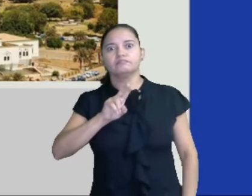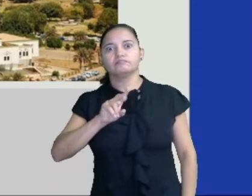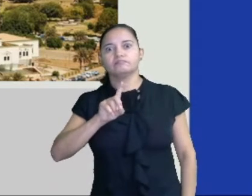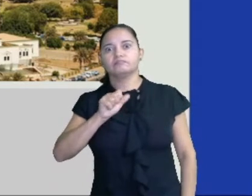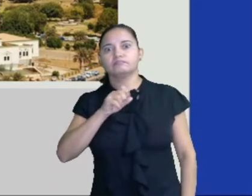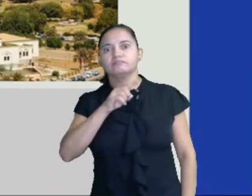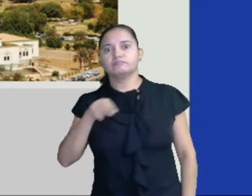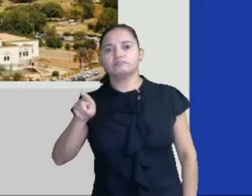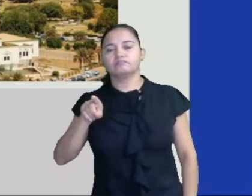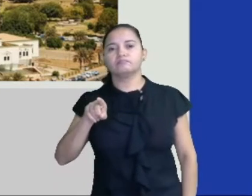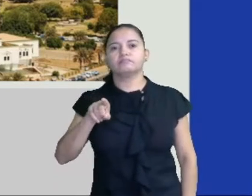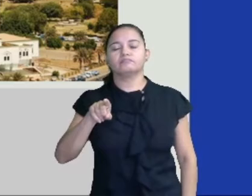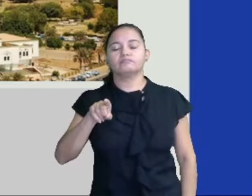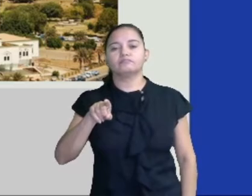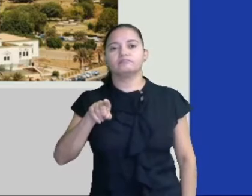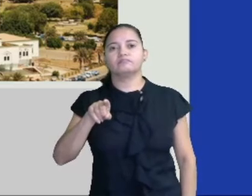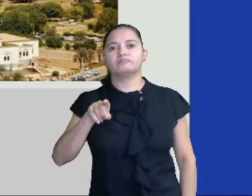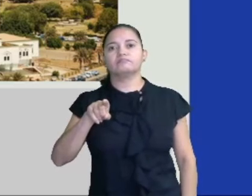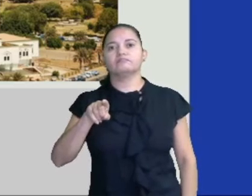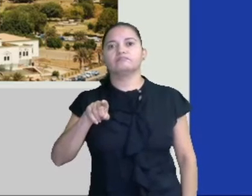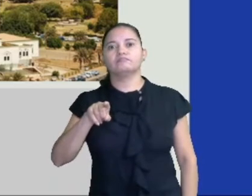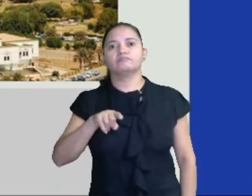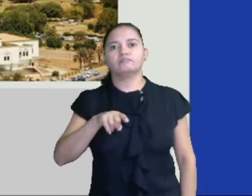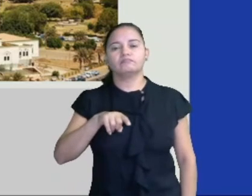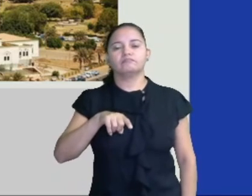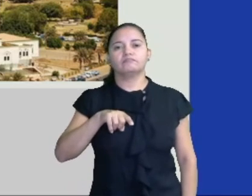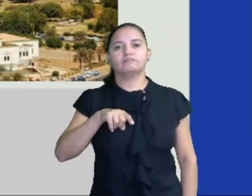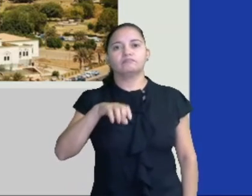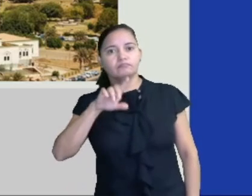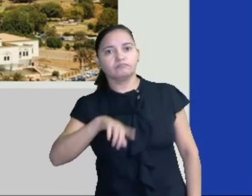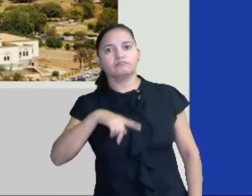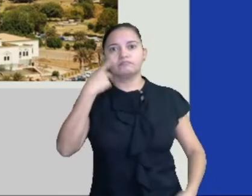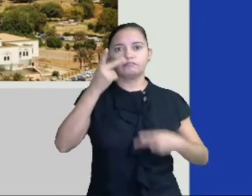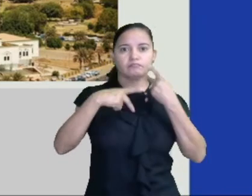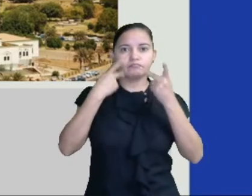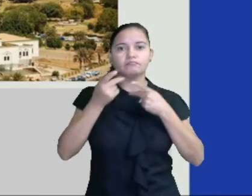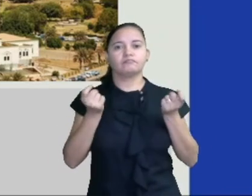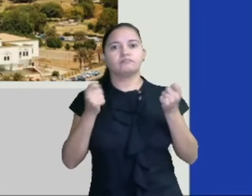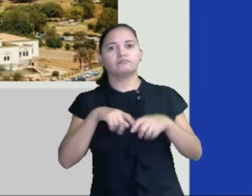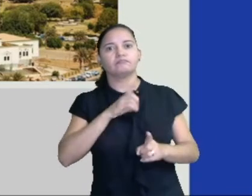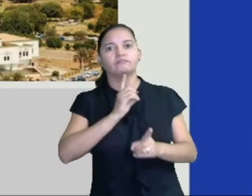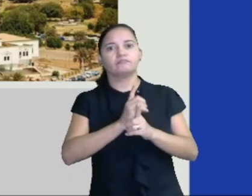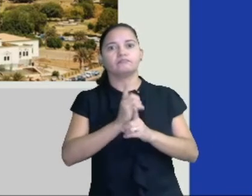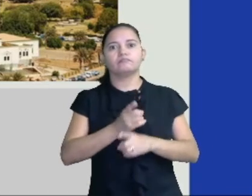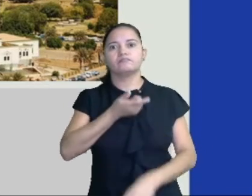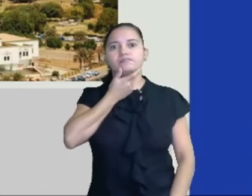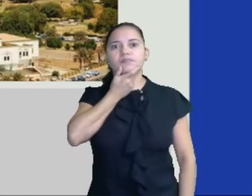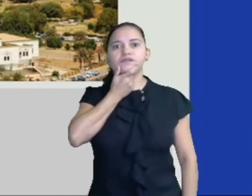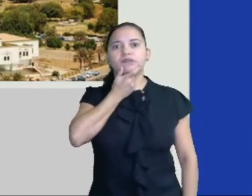organizada administrativamente como qualquer outra cidade do mundo. e não deixa de ser uma sociedade